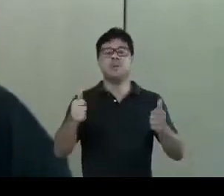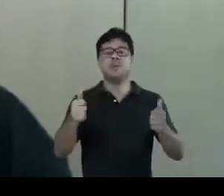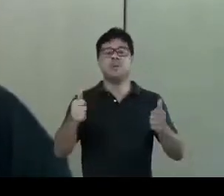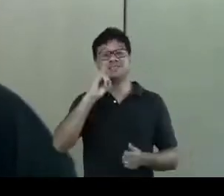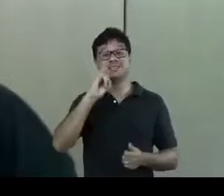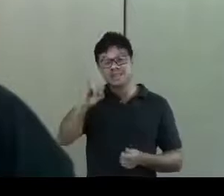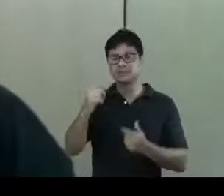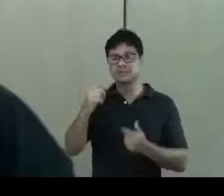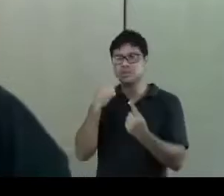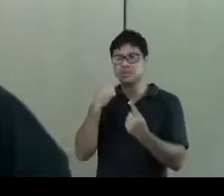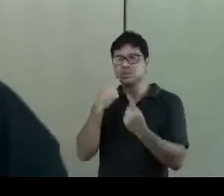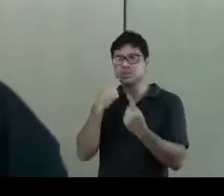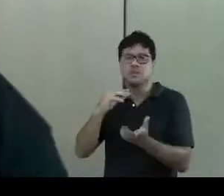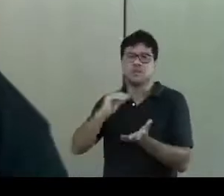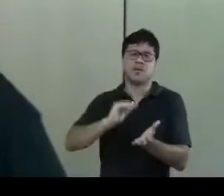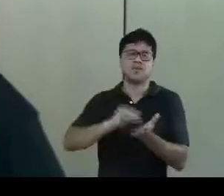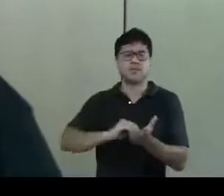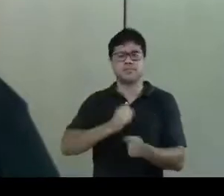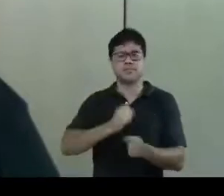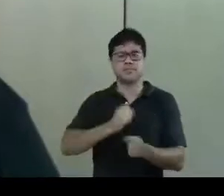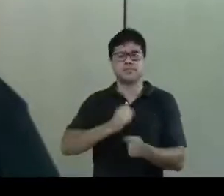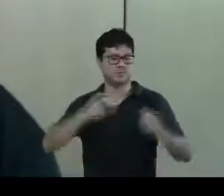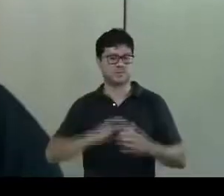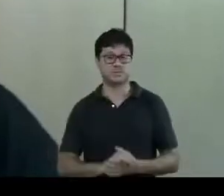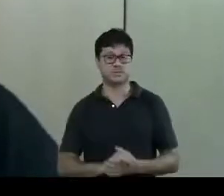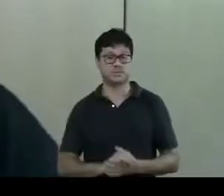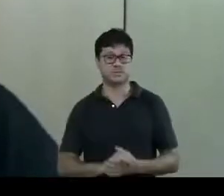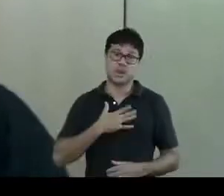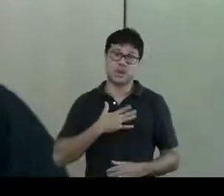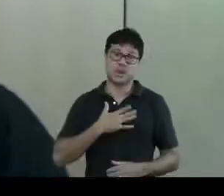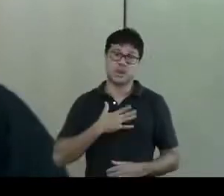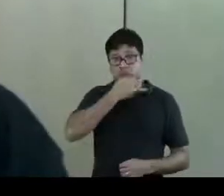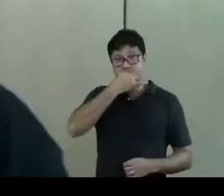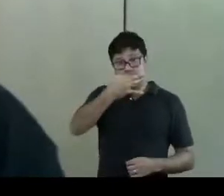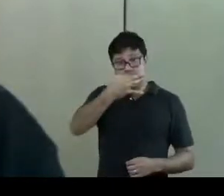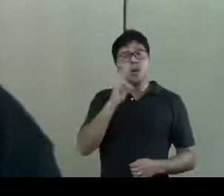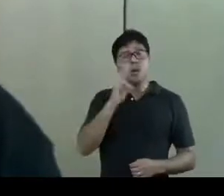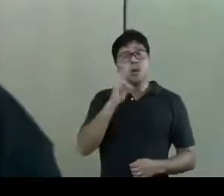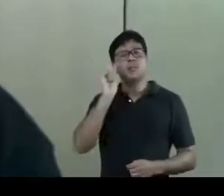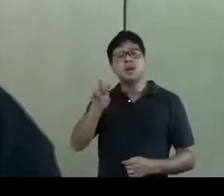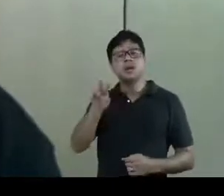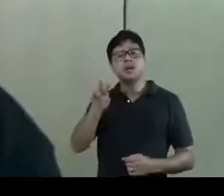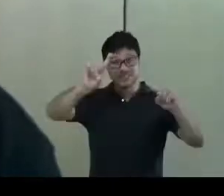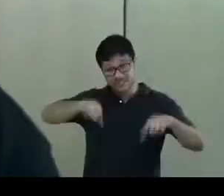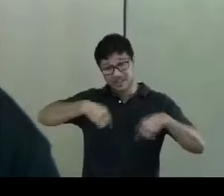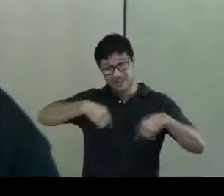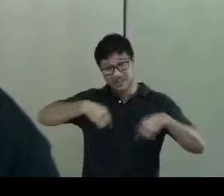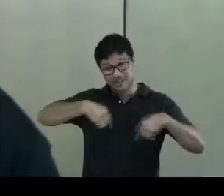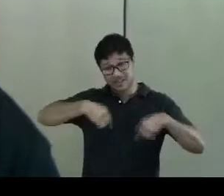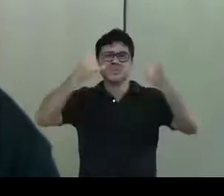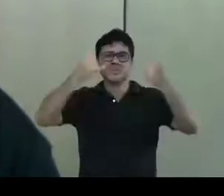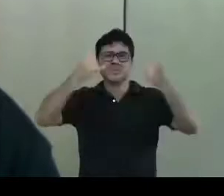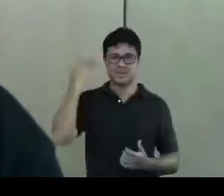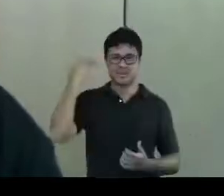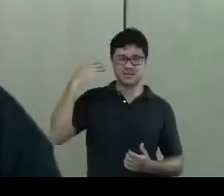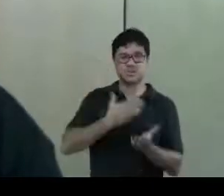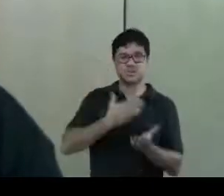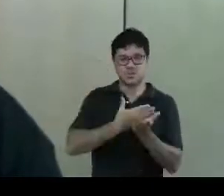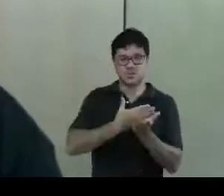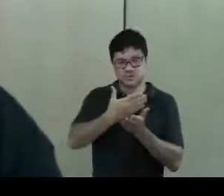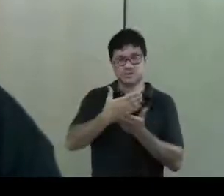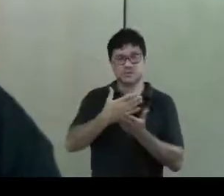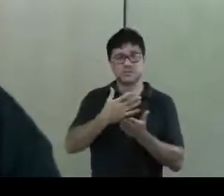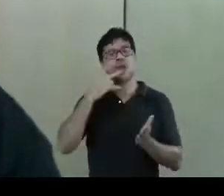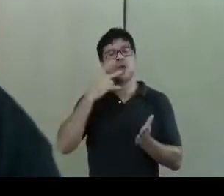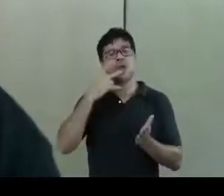não houver esse tipo de diálogo. E, ao meu ver, o que a gente percebe é que o grande desafio, né, como eu disse no início, é um